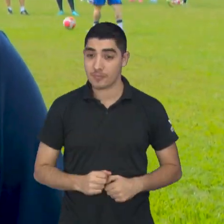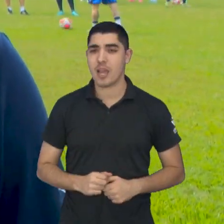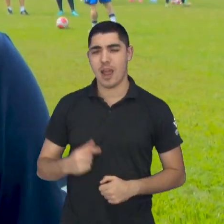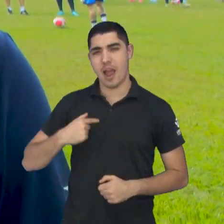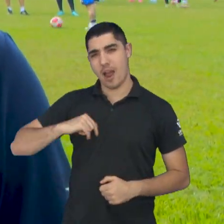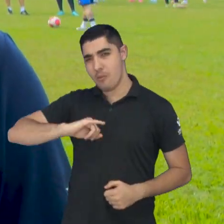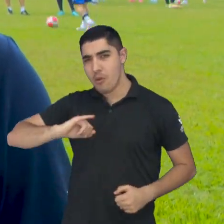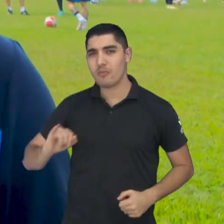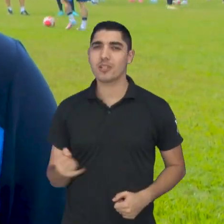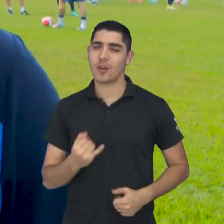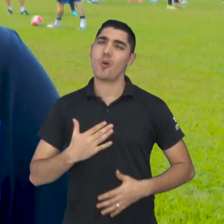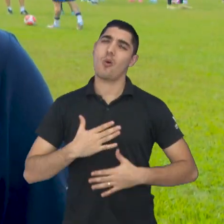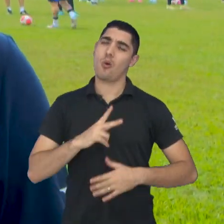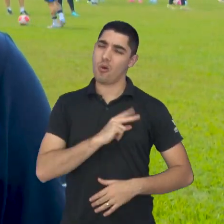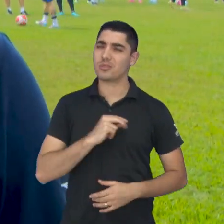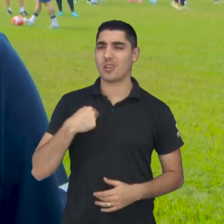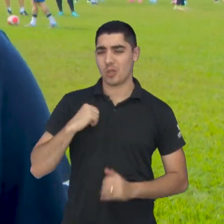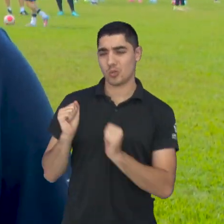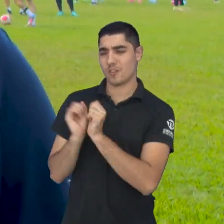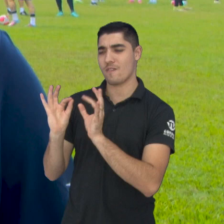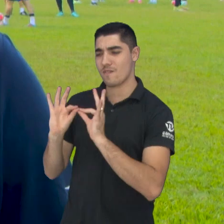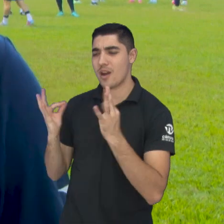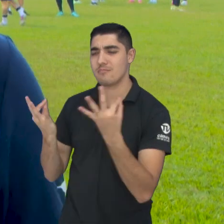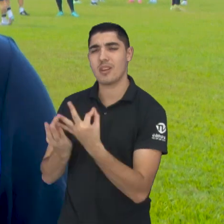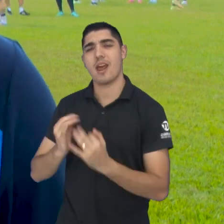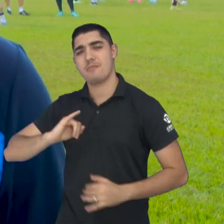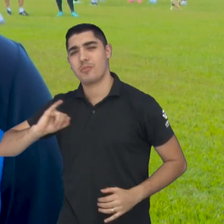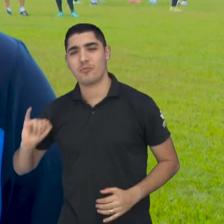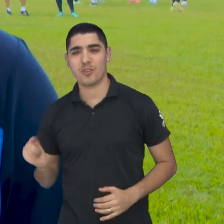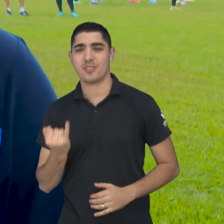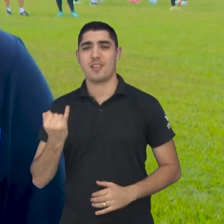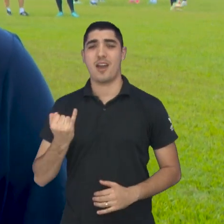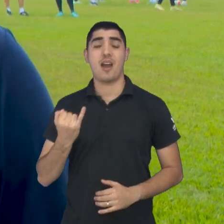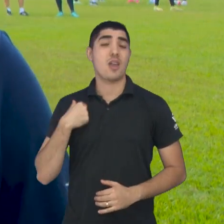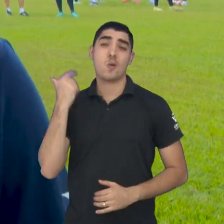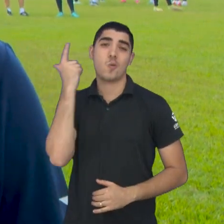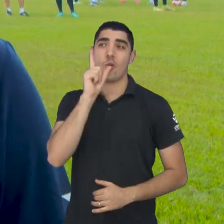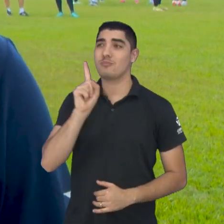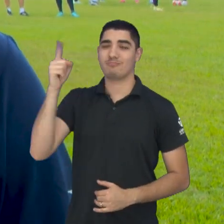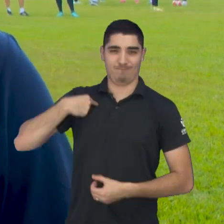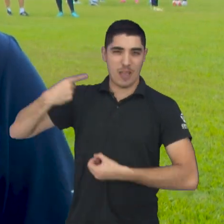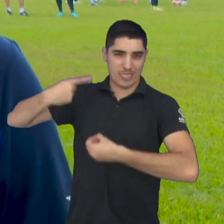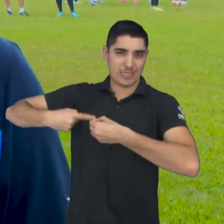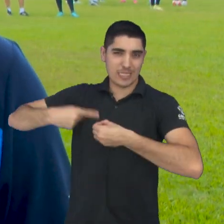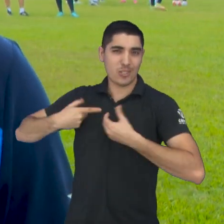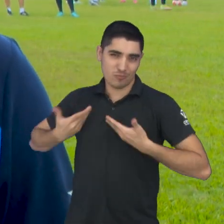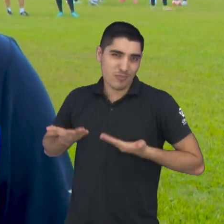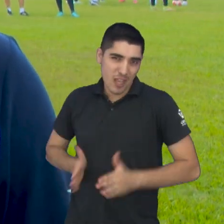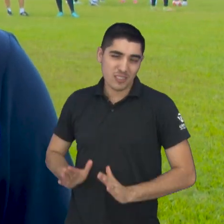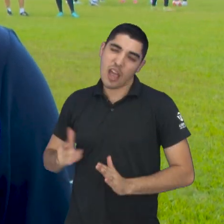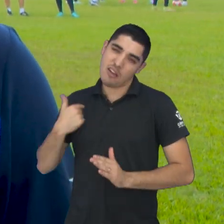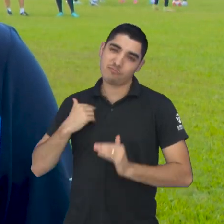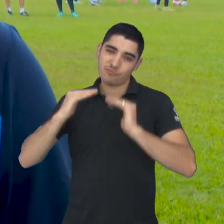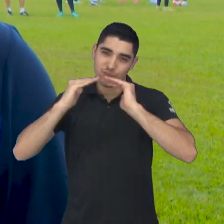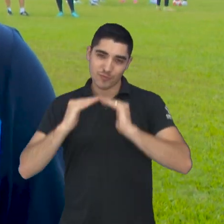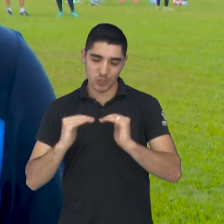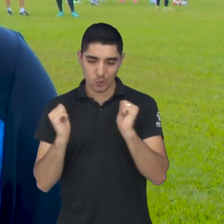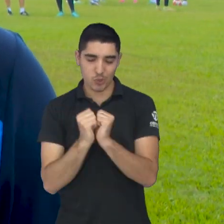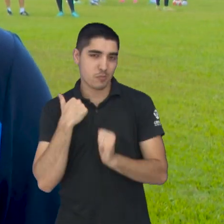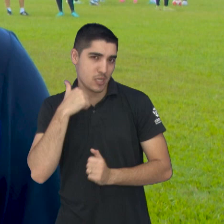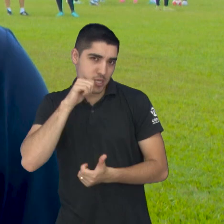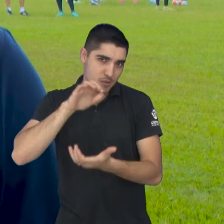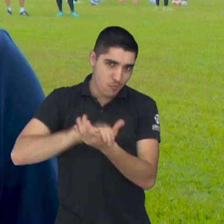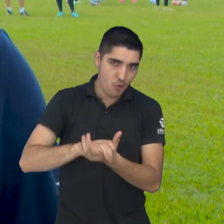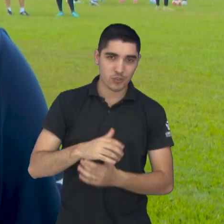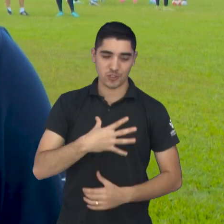Eu particularmente aproveitei para ficar com a família, né? Não pude ir para minha cidade natal, fiquei com a minha esposa e minhas filhas. Mas é como você